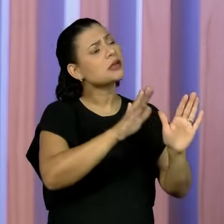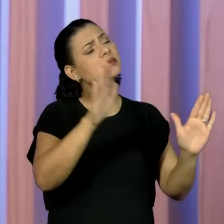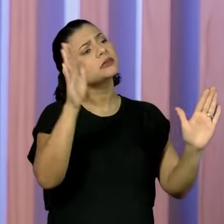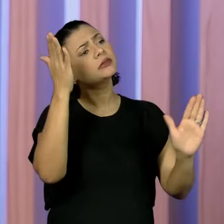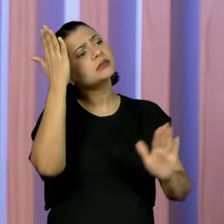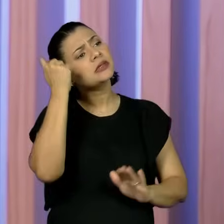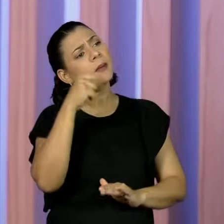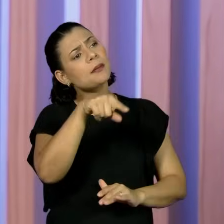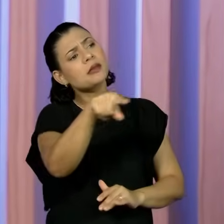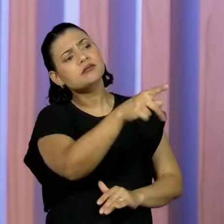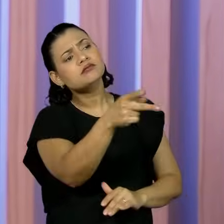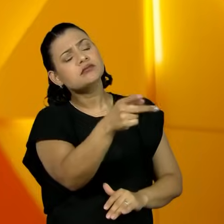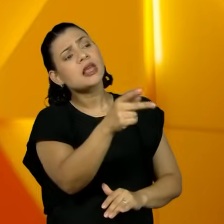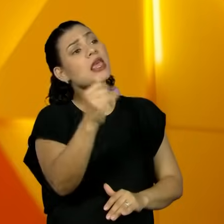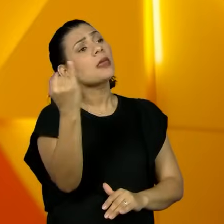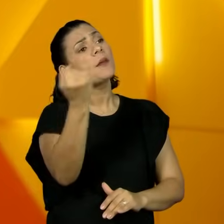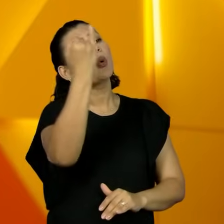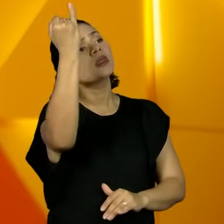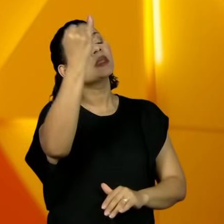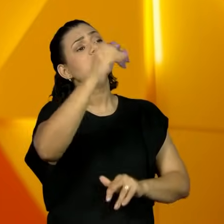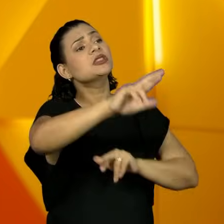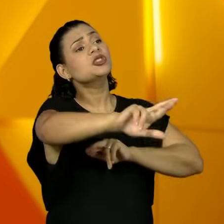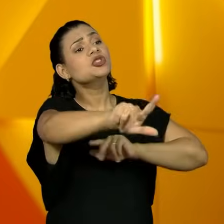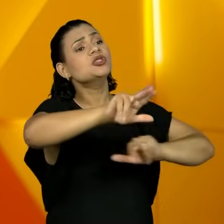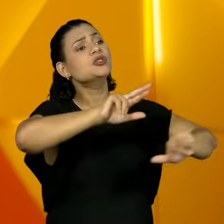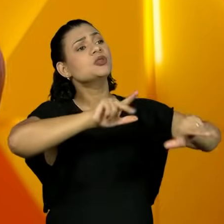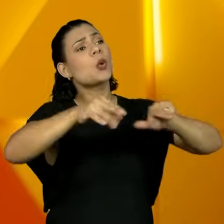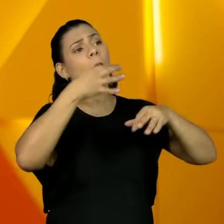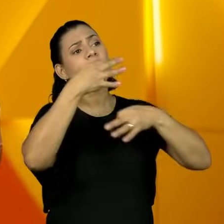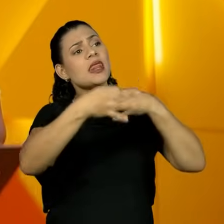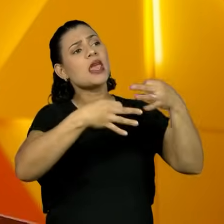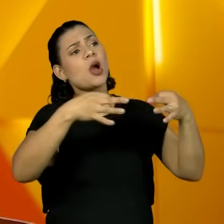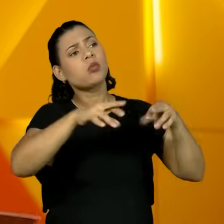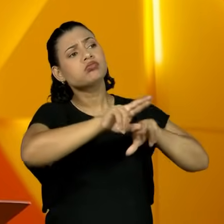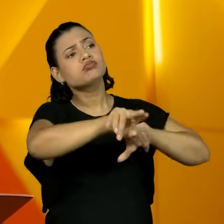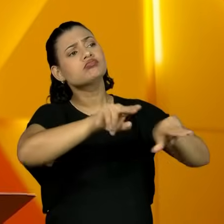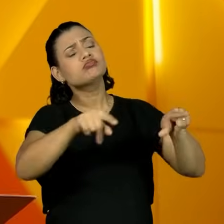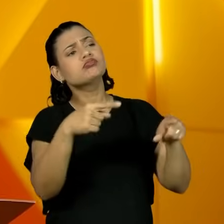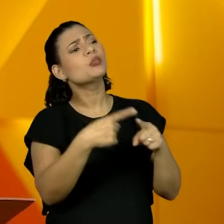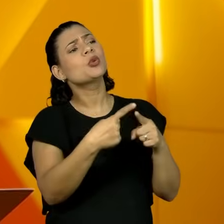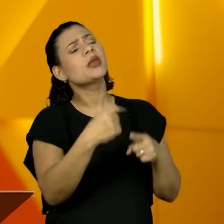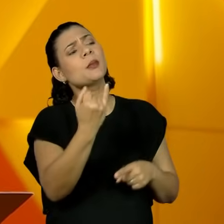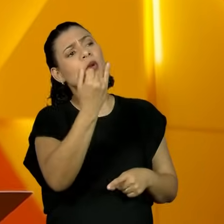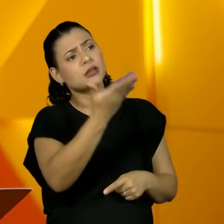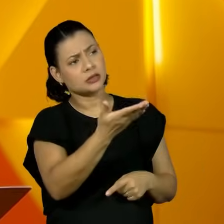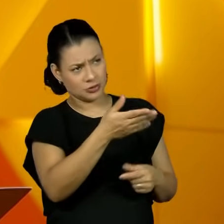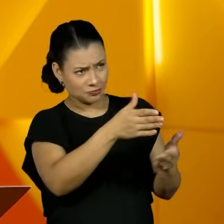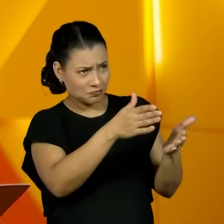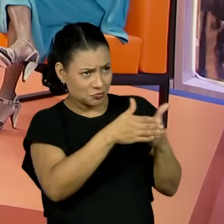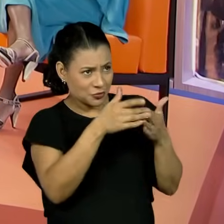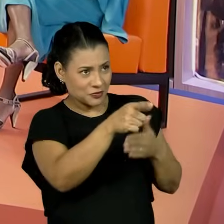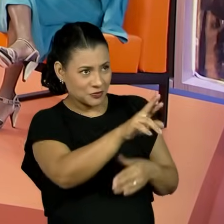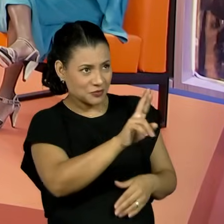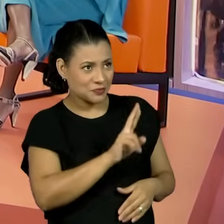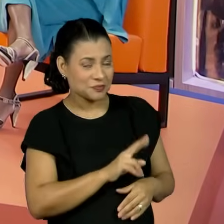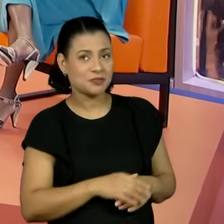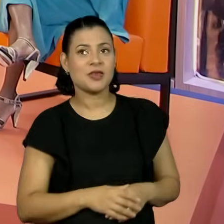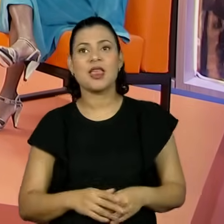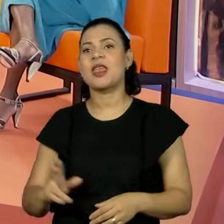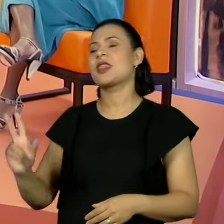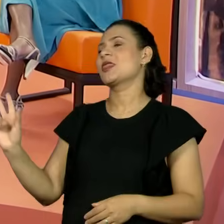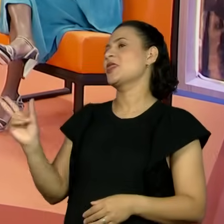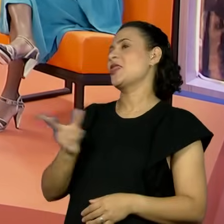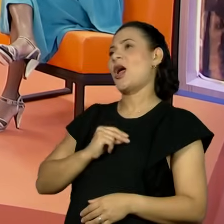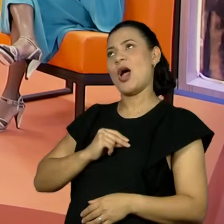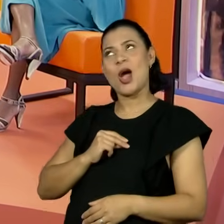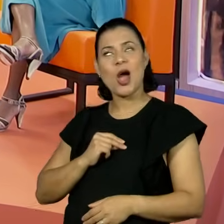importância da diversidade do pensamento. Vou começar por você, Rosane. Nossa, a pergunta que vale $1 milhão,